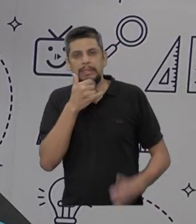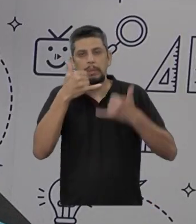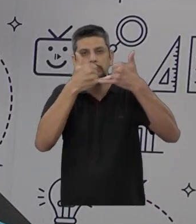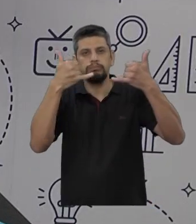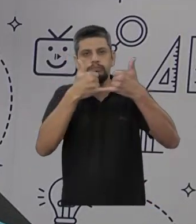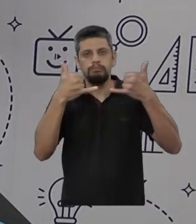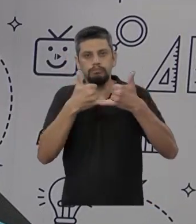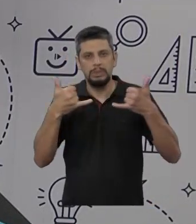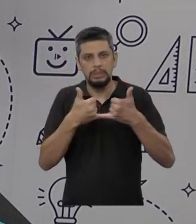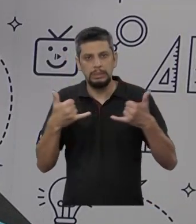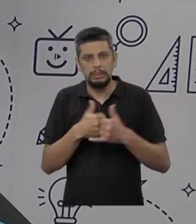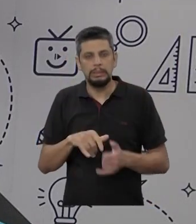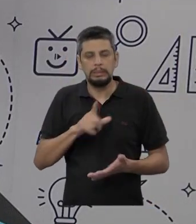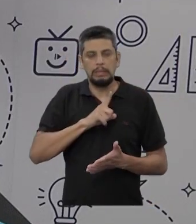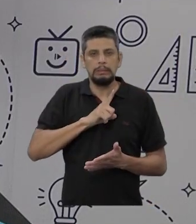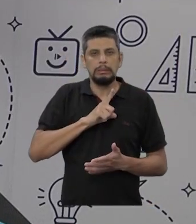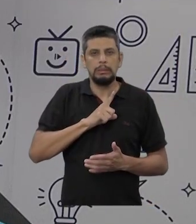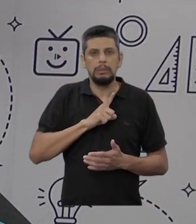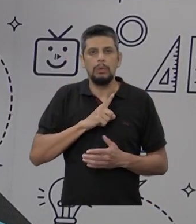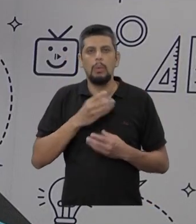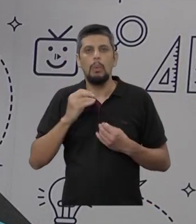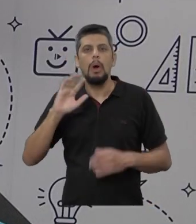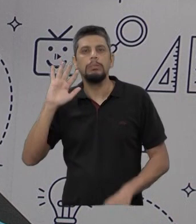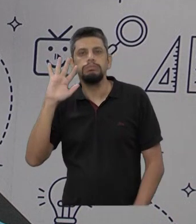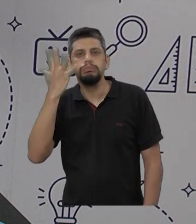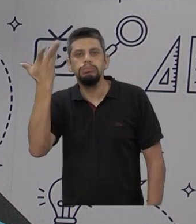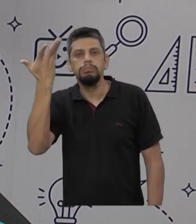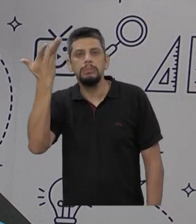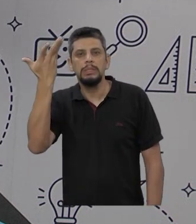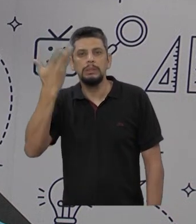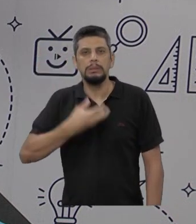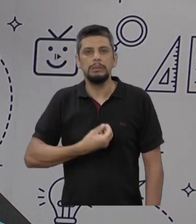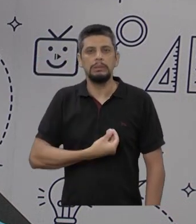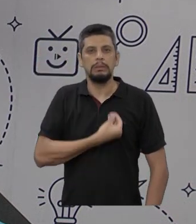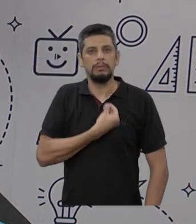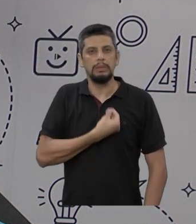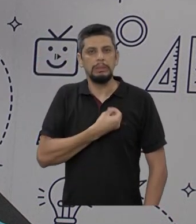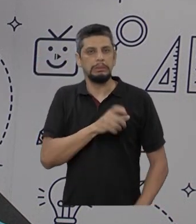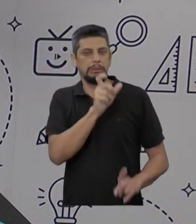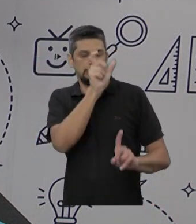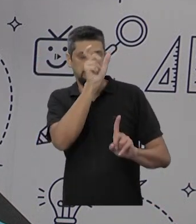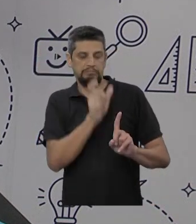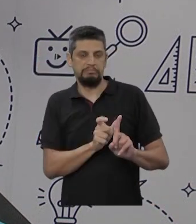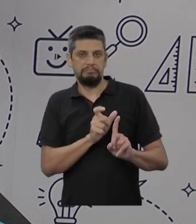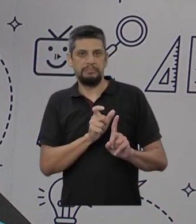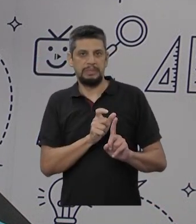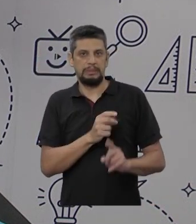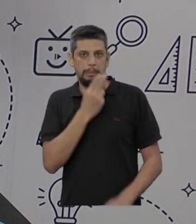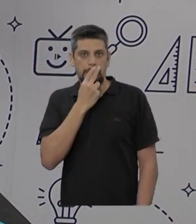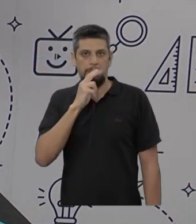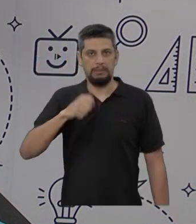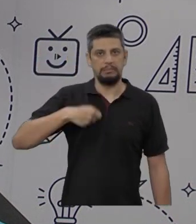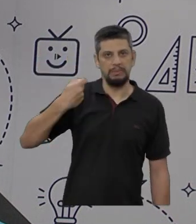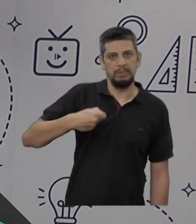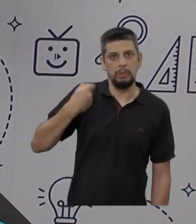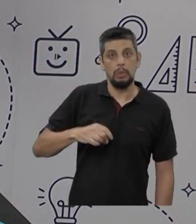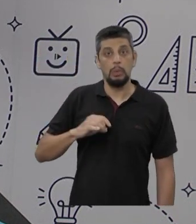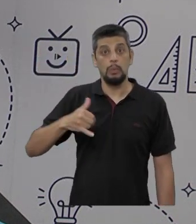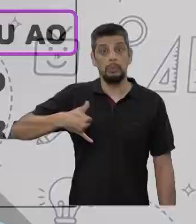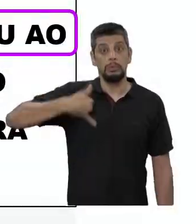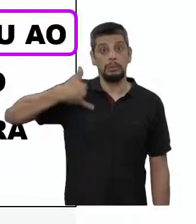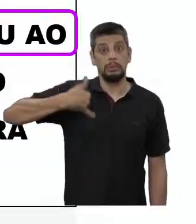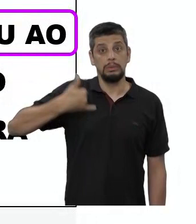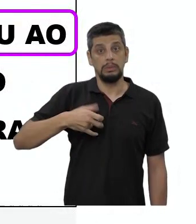Nessas outras linhas de baixo, estão contando um acontecimento interessante da vida dele, que com